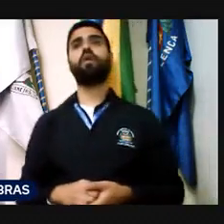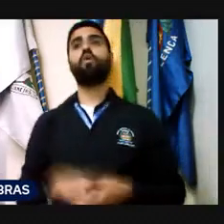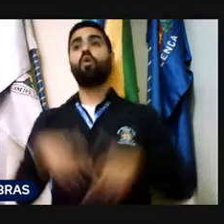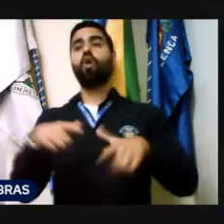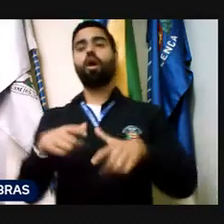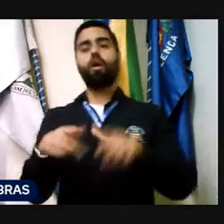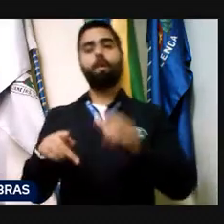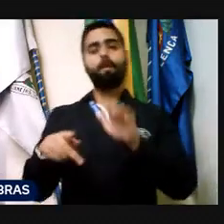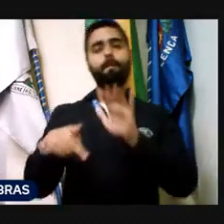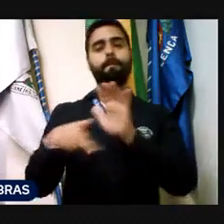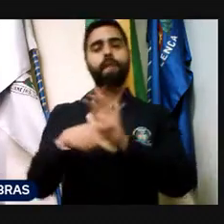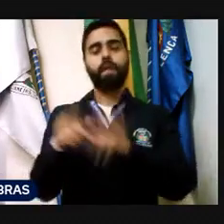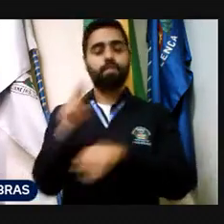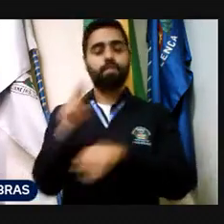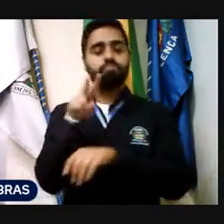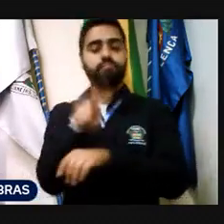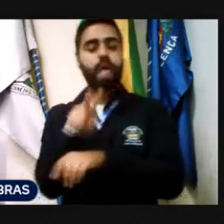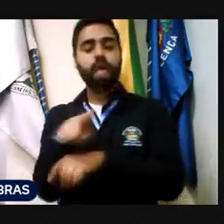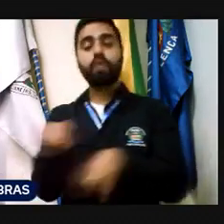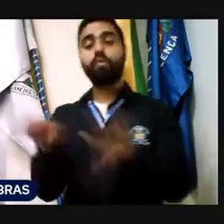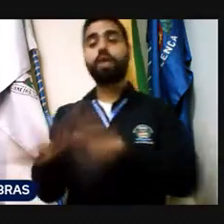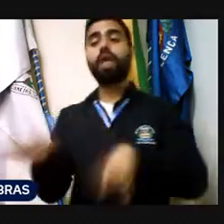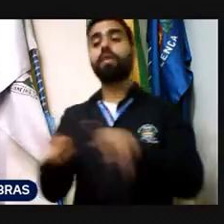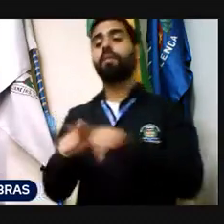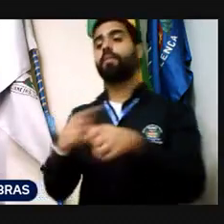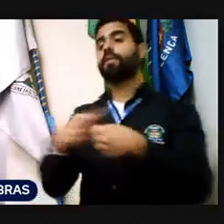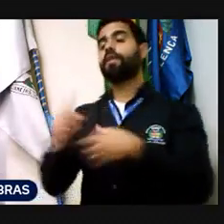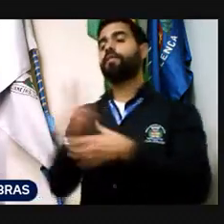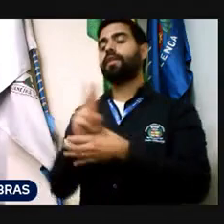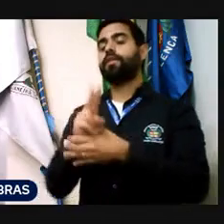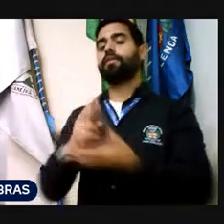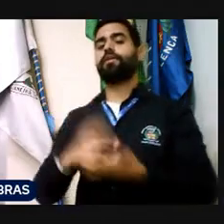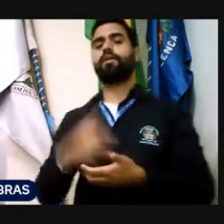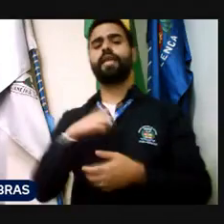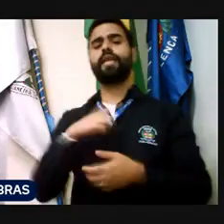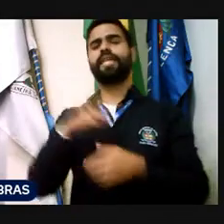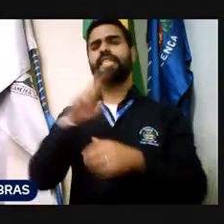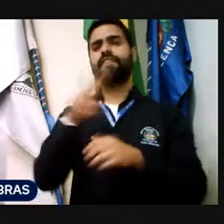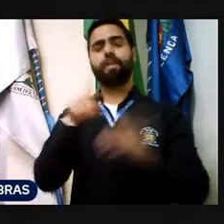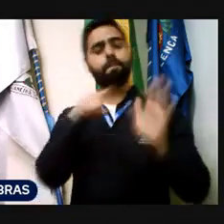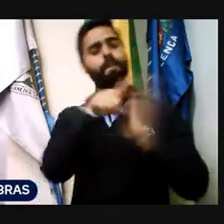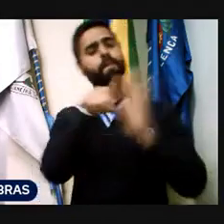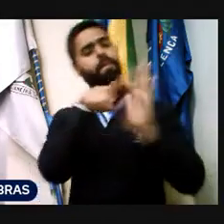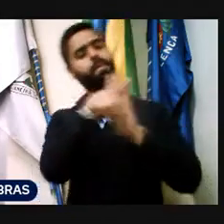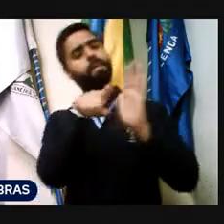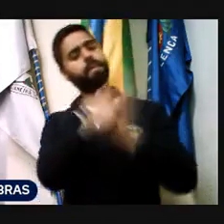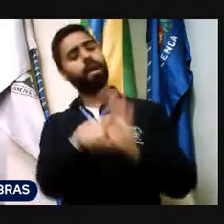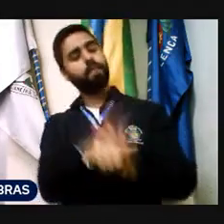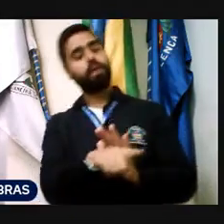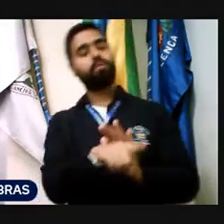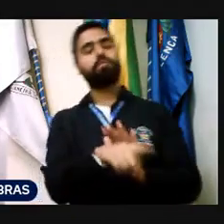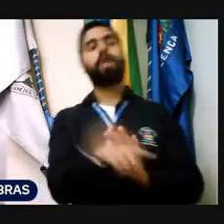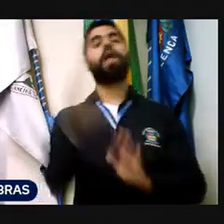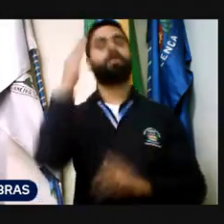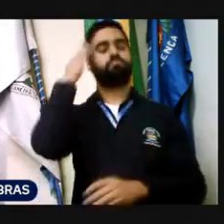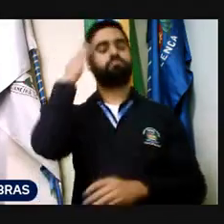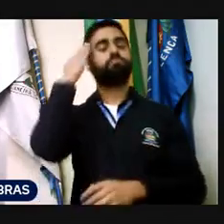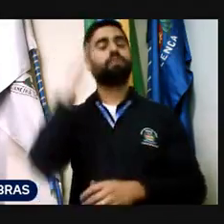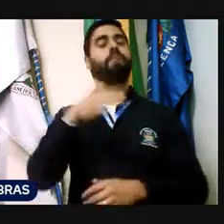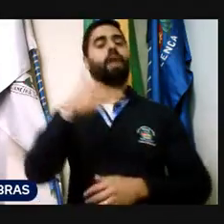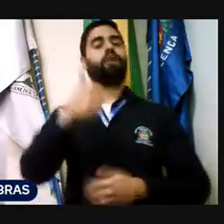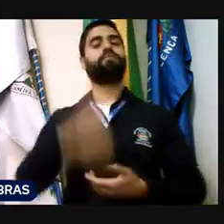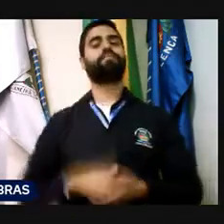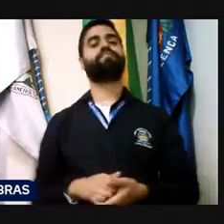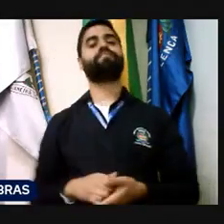fiscalizado e administrado pelo município. Então, a gente tem aqui diversas perguntas que poderão elucidar melhor essas